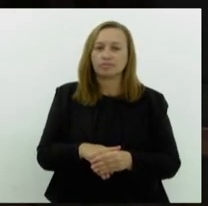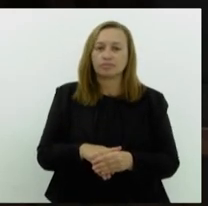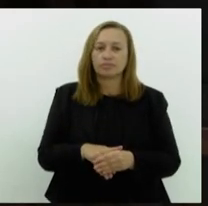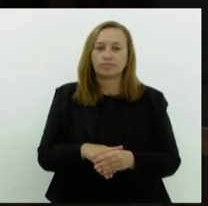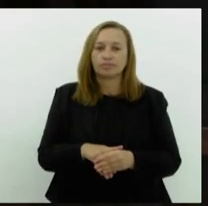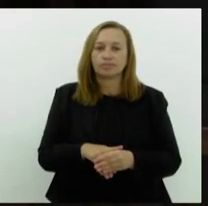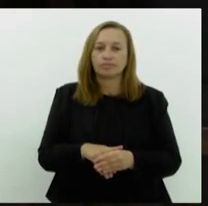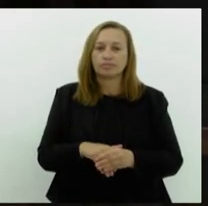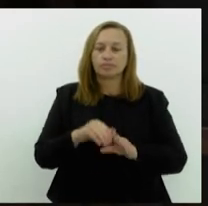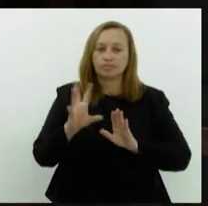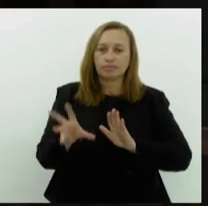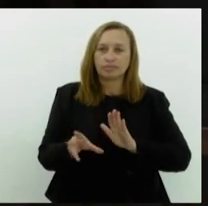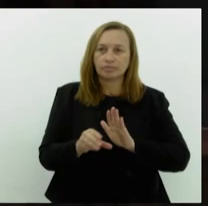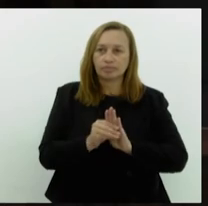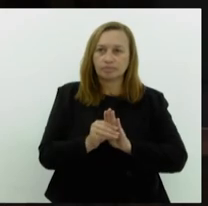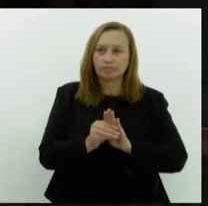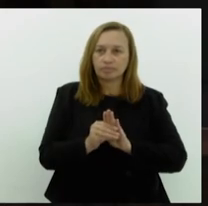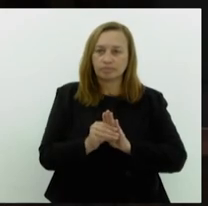emenda